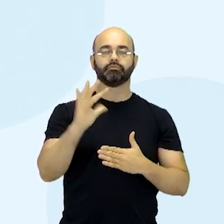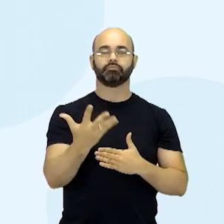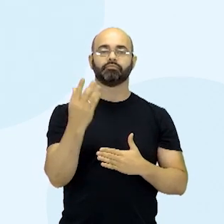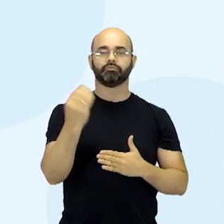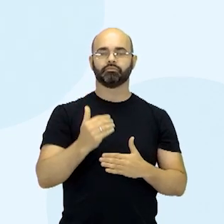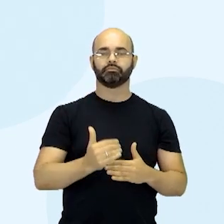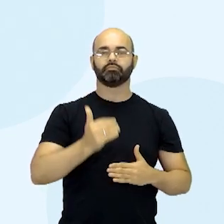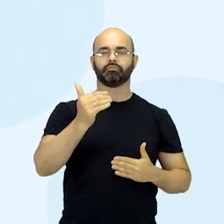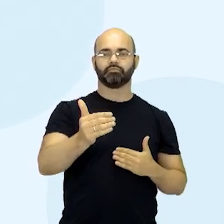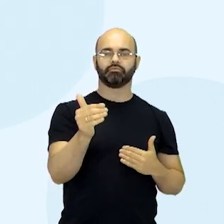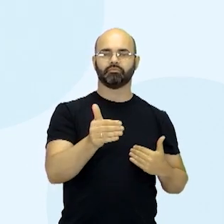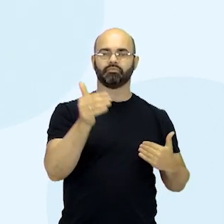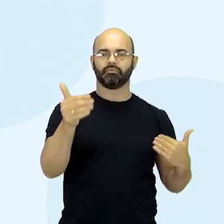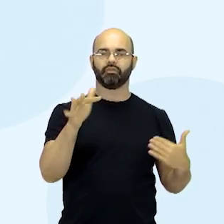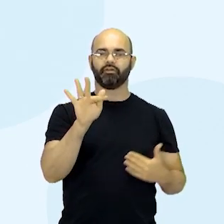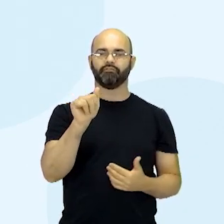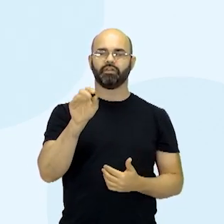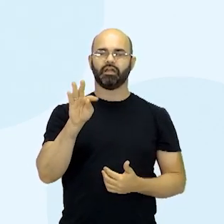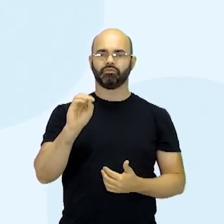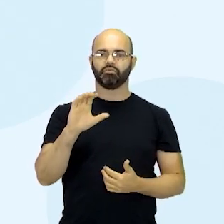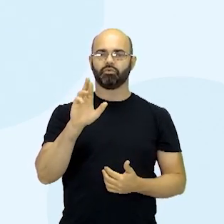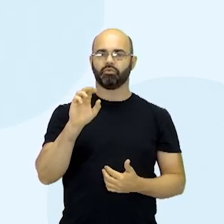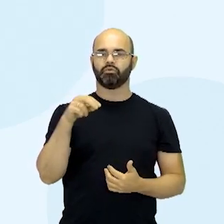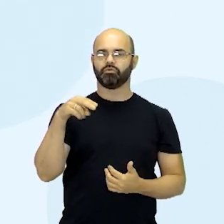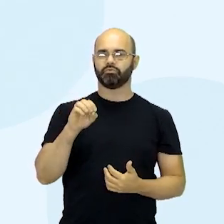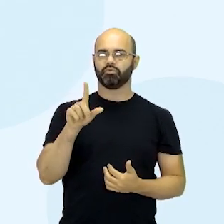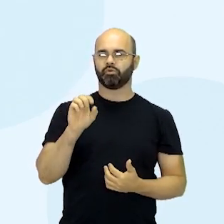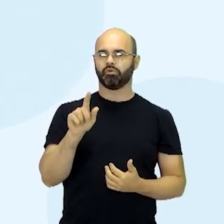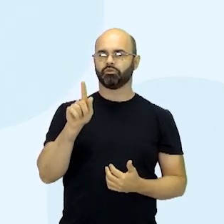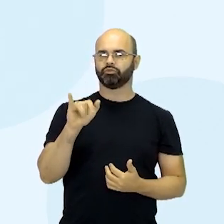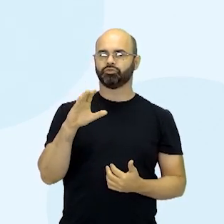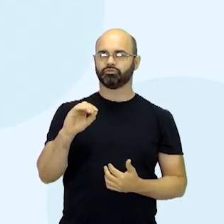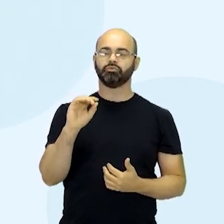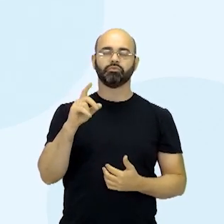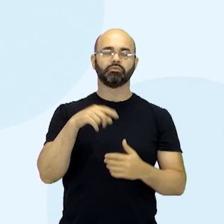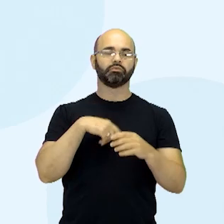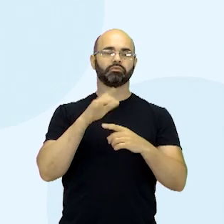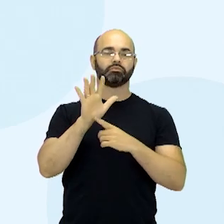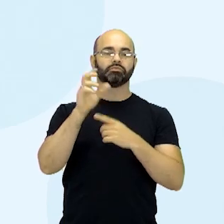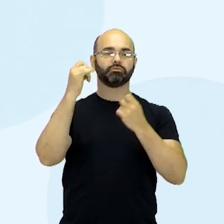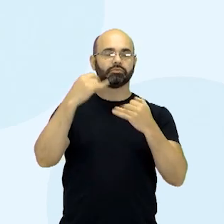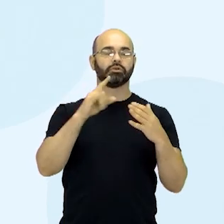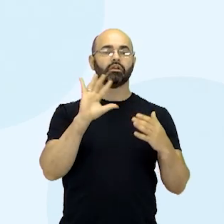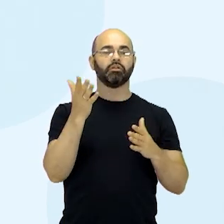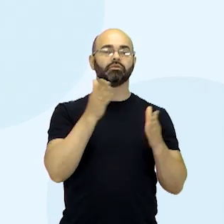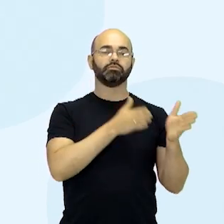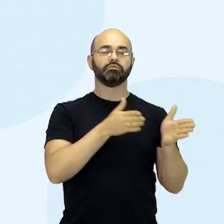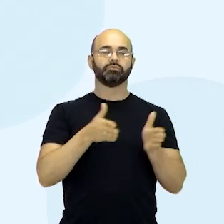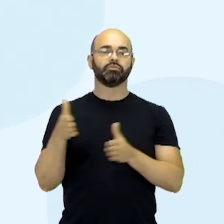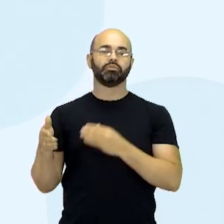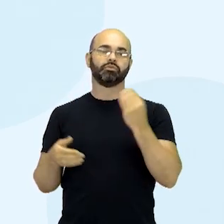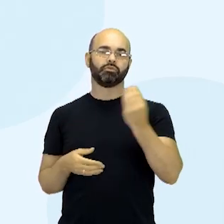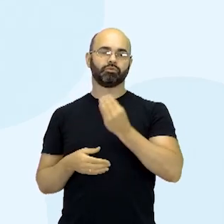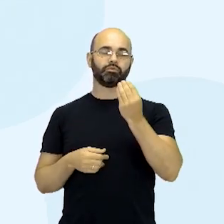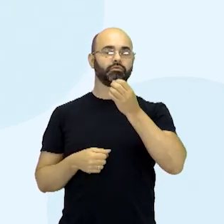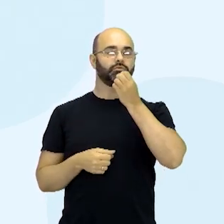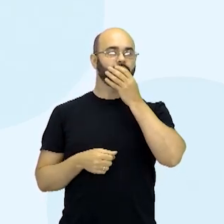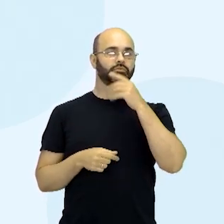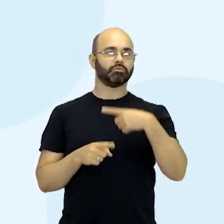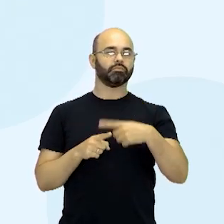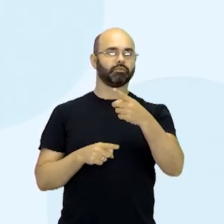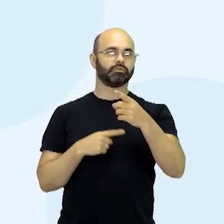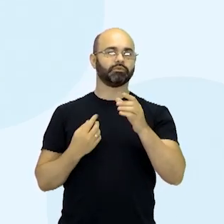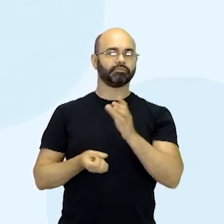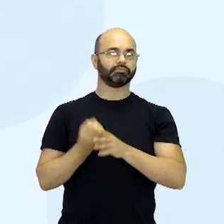fato cronológico, ele é muito fácil, né, para poder entender ali. Também utilize fatos históricos, isso pode auxiliar na hora da